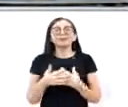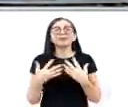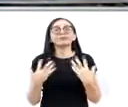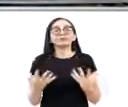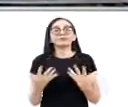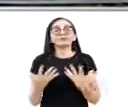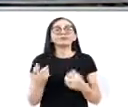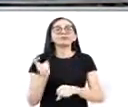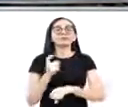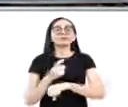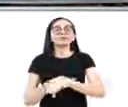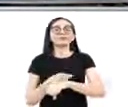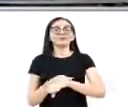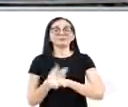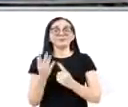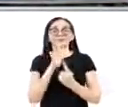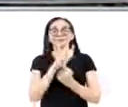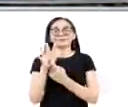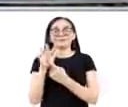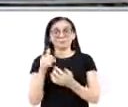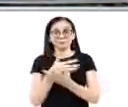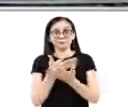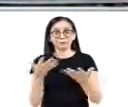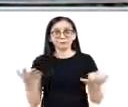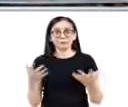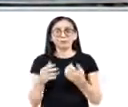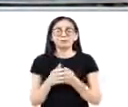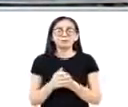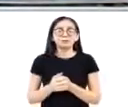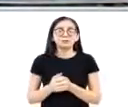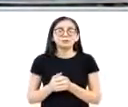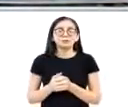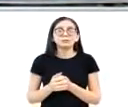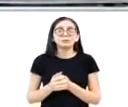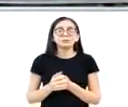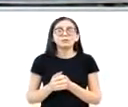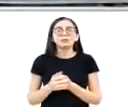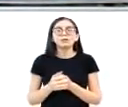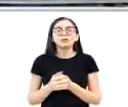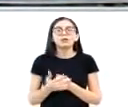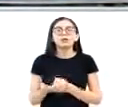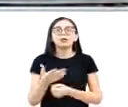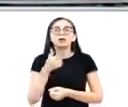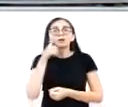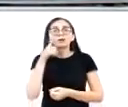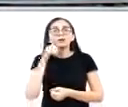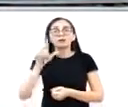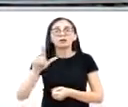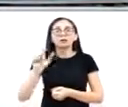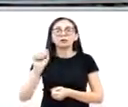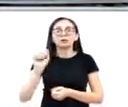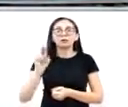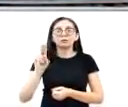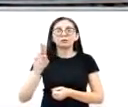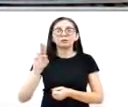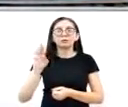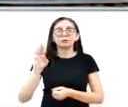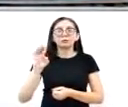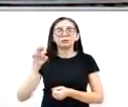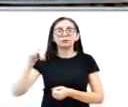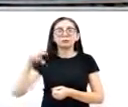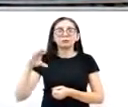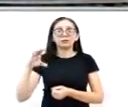quero dizer que a gente vai fazer esse trabalho, esse momento aqui, essa apresentação, à luz da Laurence Bardan, que coloca para a gente